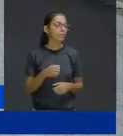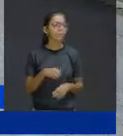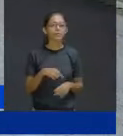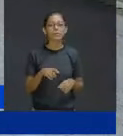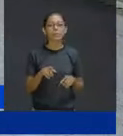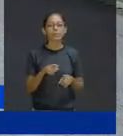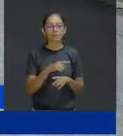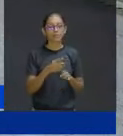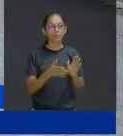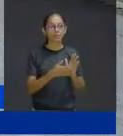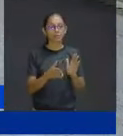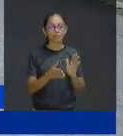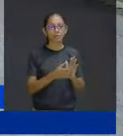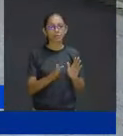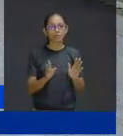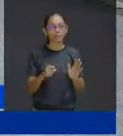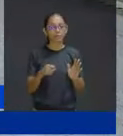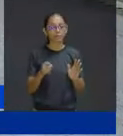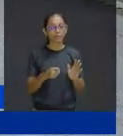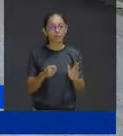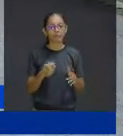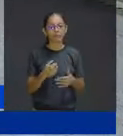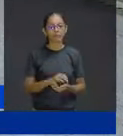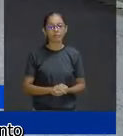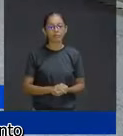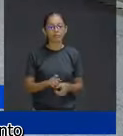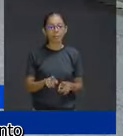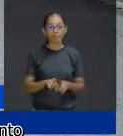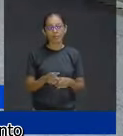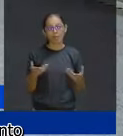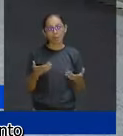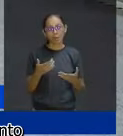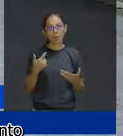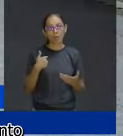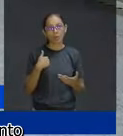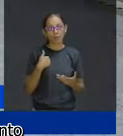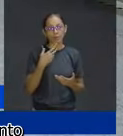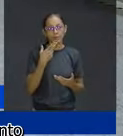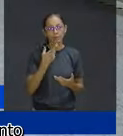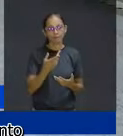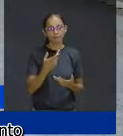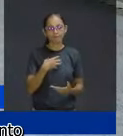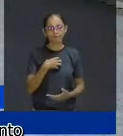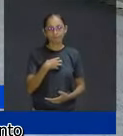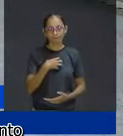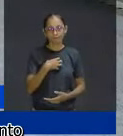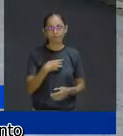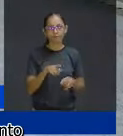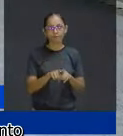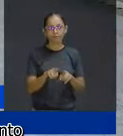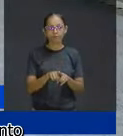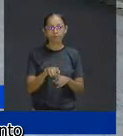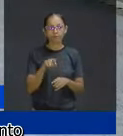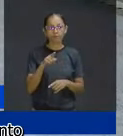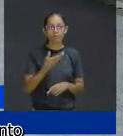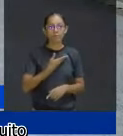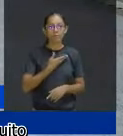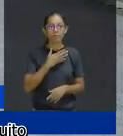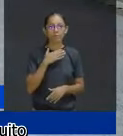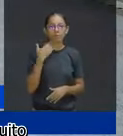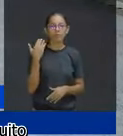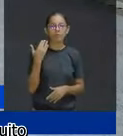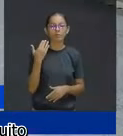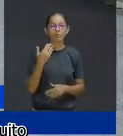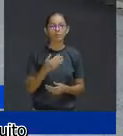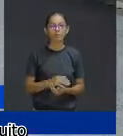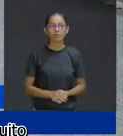sua proposta. Então, fica aqui, inicialmente, o registro e o lamento pela morte do nosso